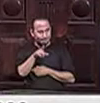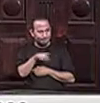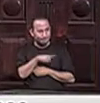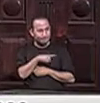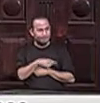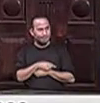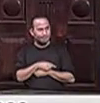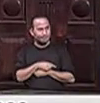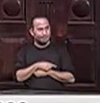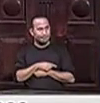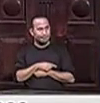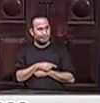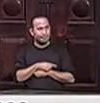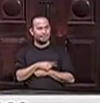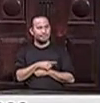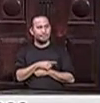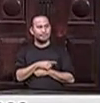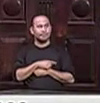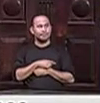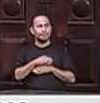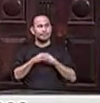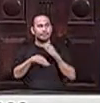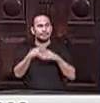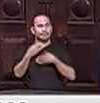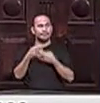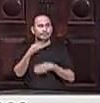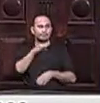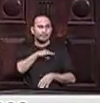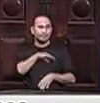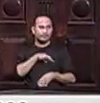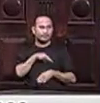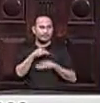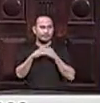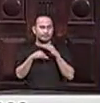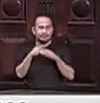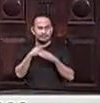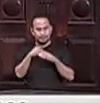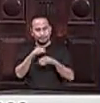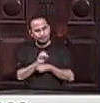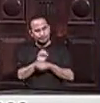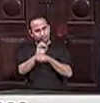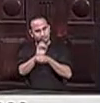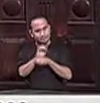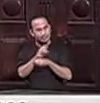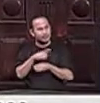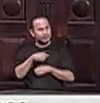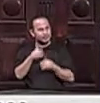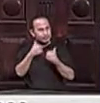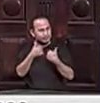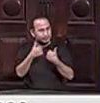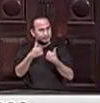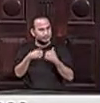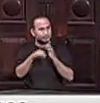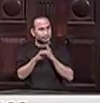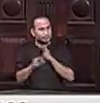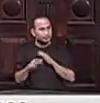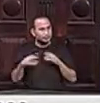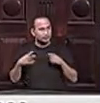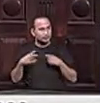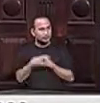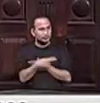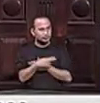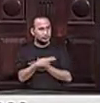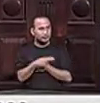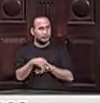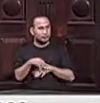de salários e supersalários no âmbito do Estado. Também garantiria por lei o tal corte na carne, que o